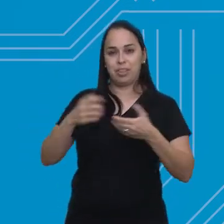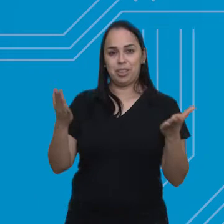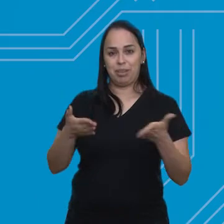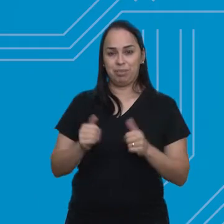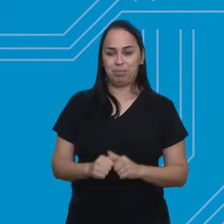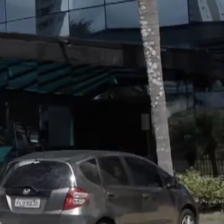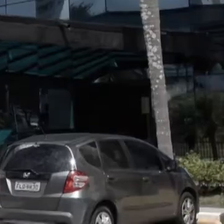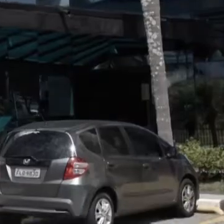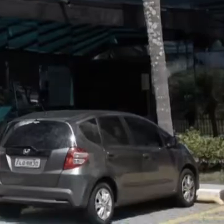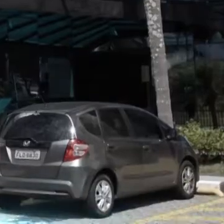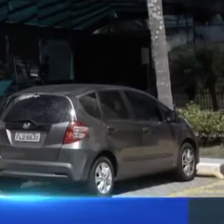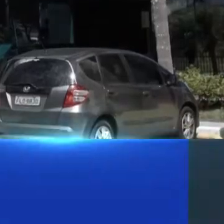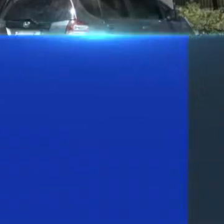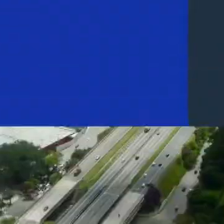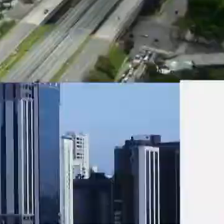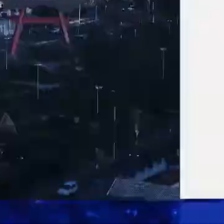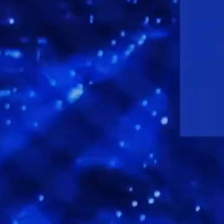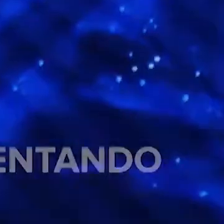volta já.